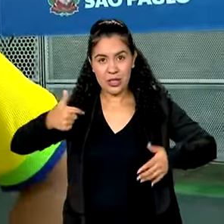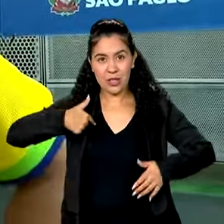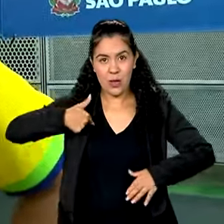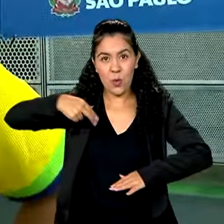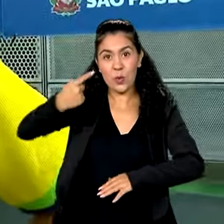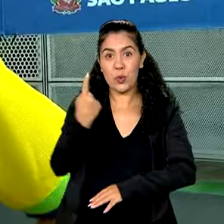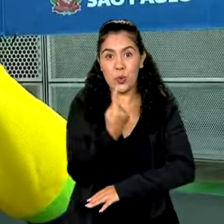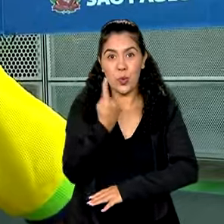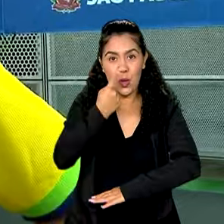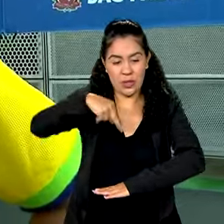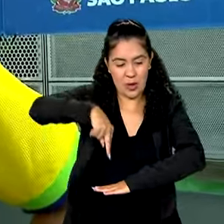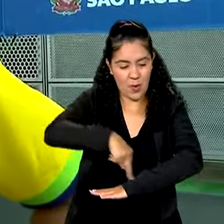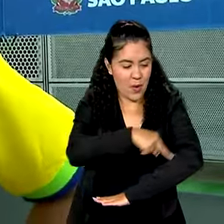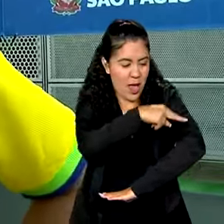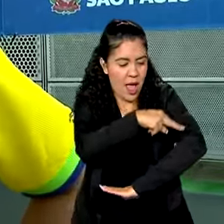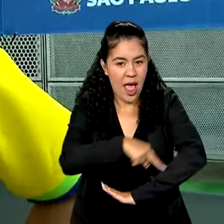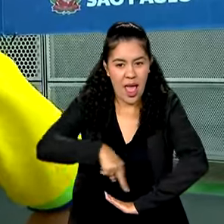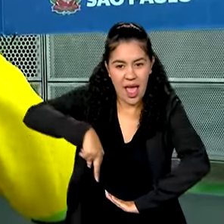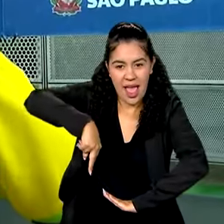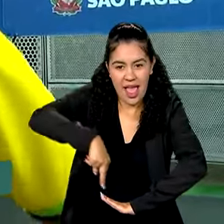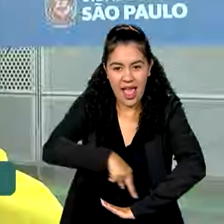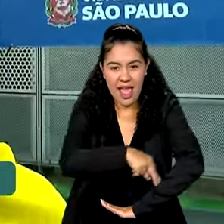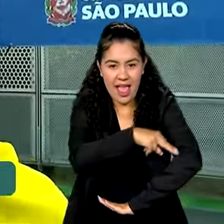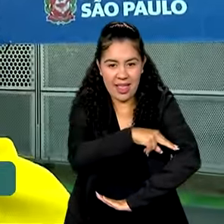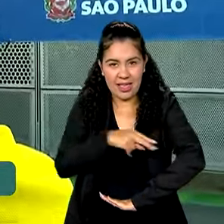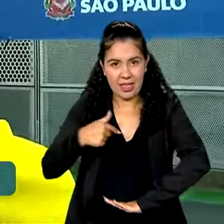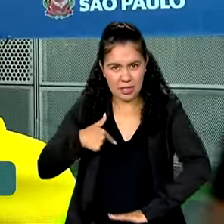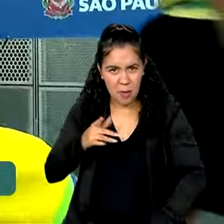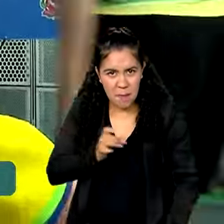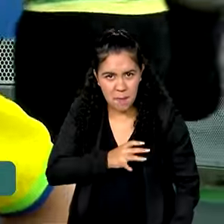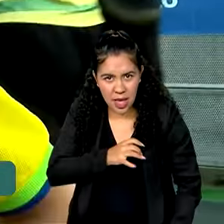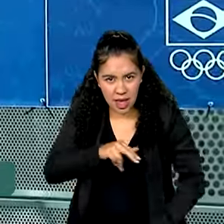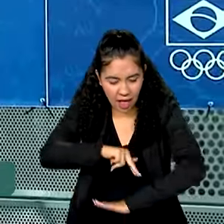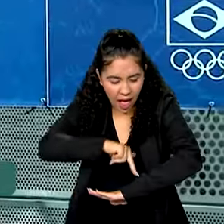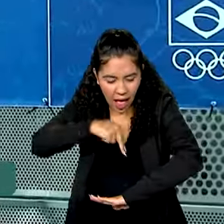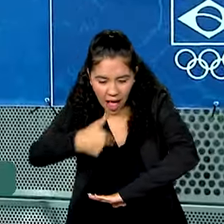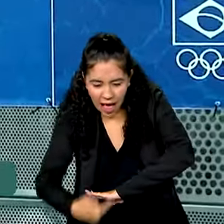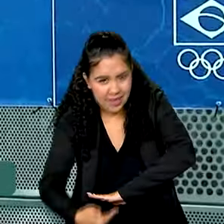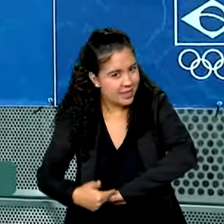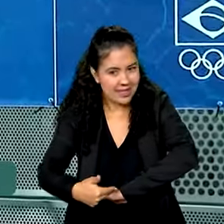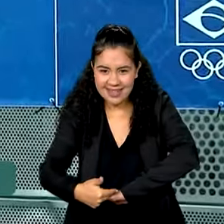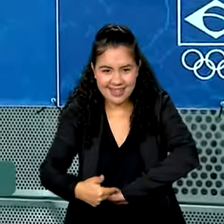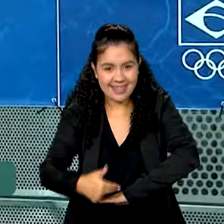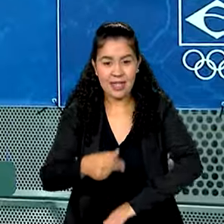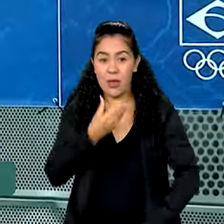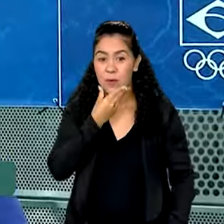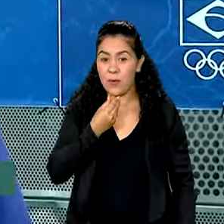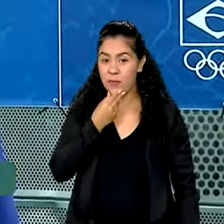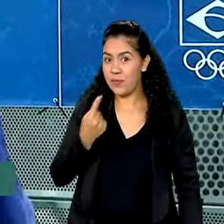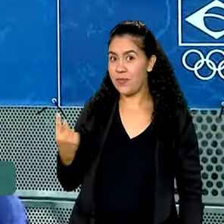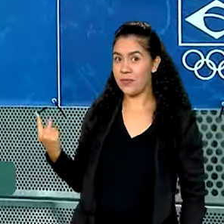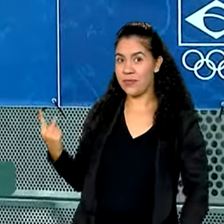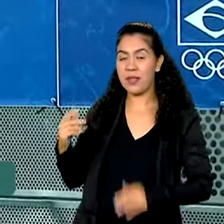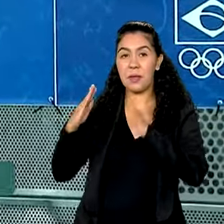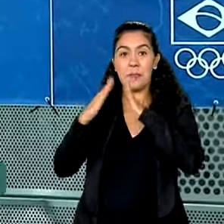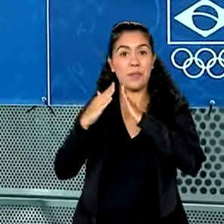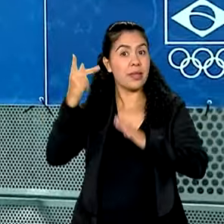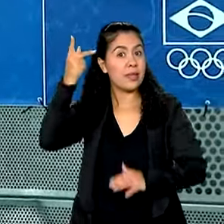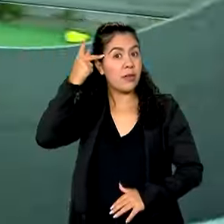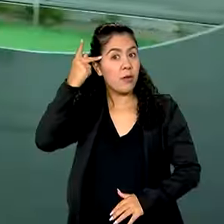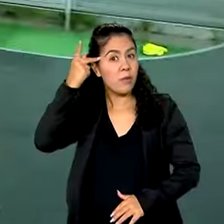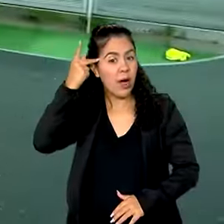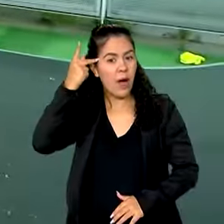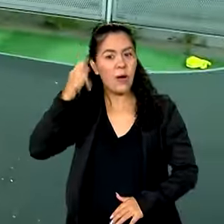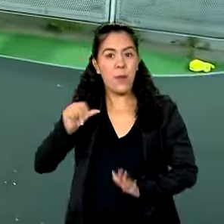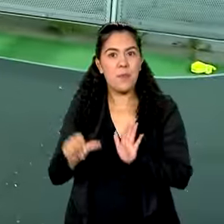cair? Não, não. Eu já andei uma vez. Vou virar fadinha. O Cauê, que mora em São Paulo e nunca tinha saído do